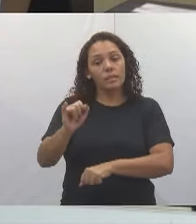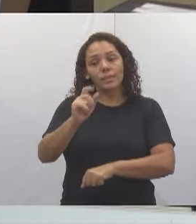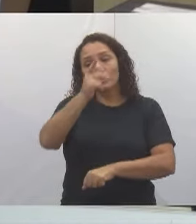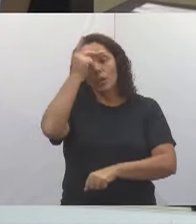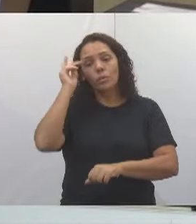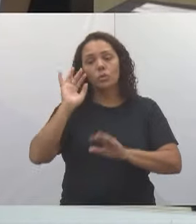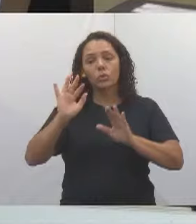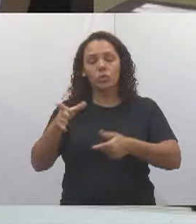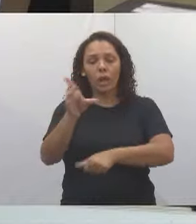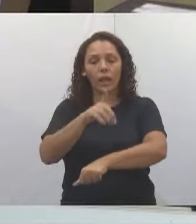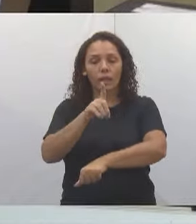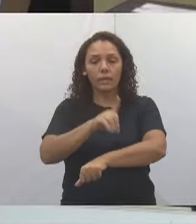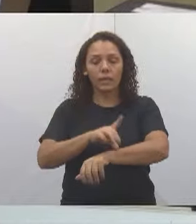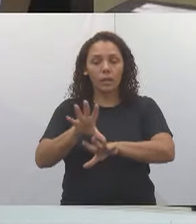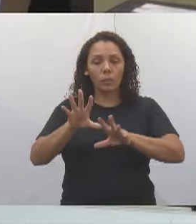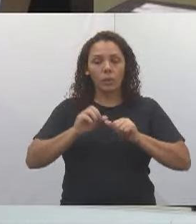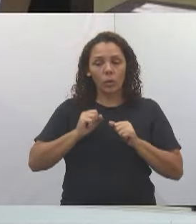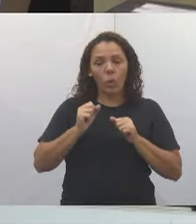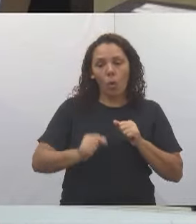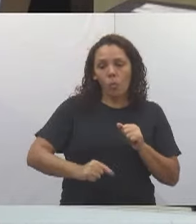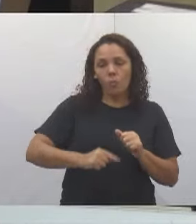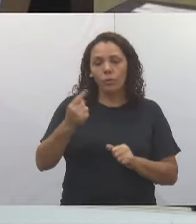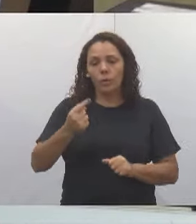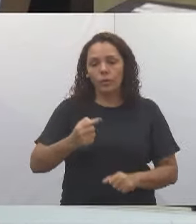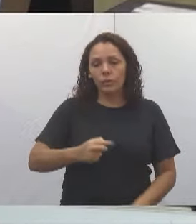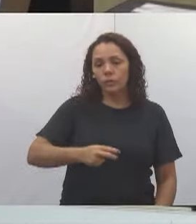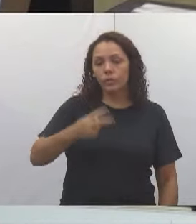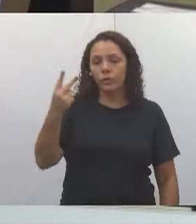vez, e às vezes mais grave. Então, a sala